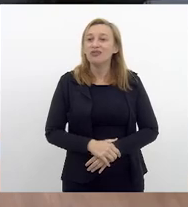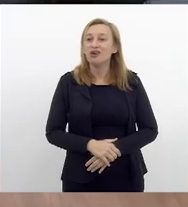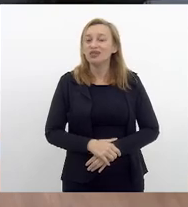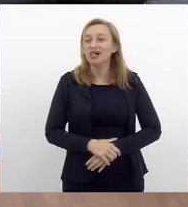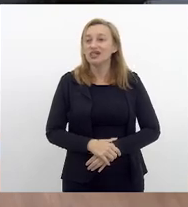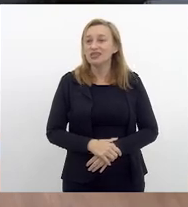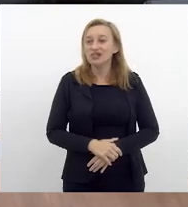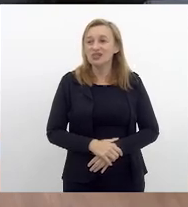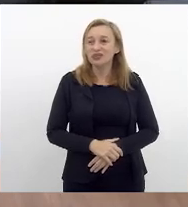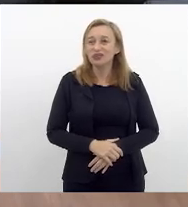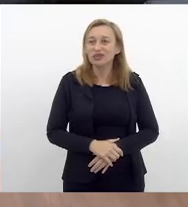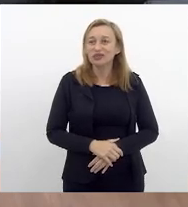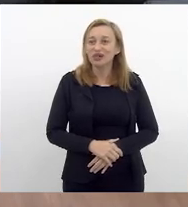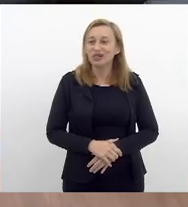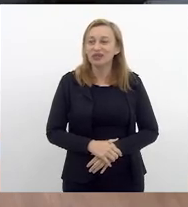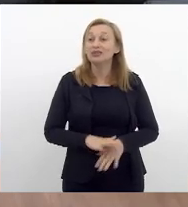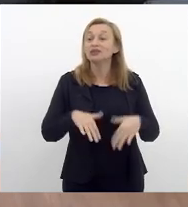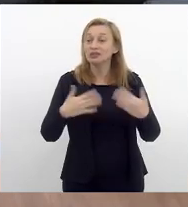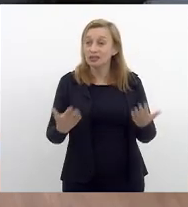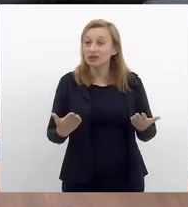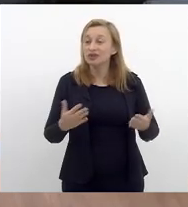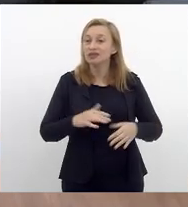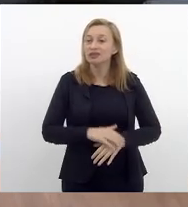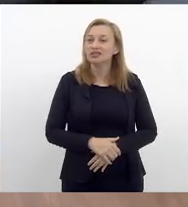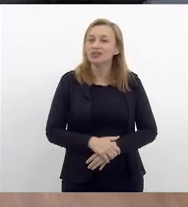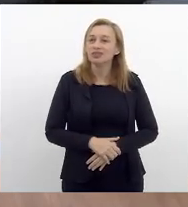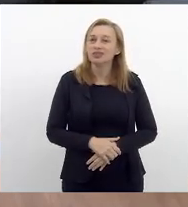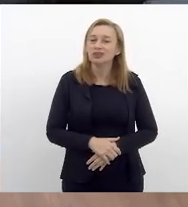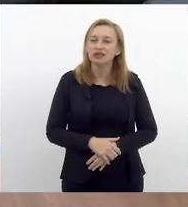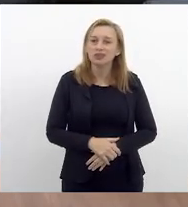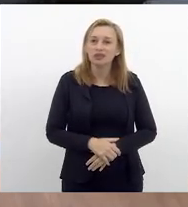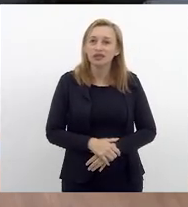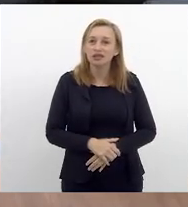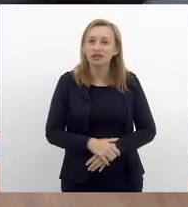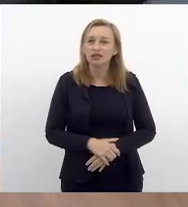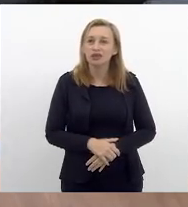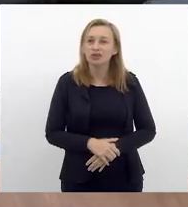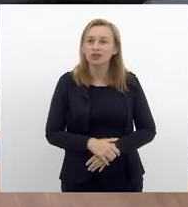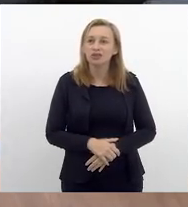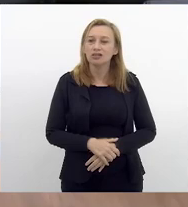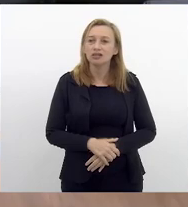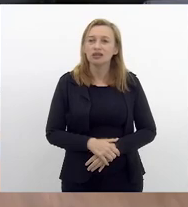Para concluir. Então, eu verifiquei que